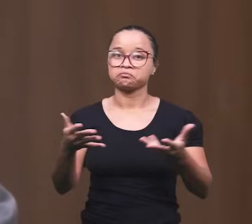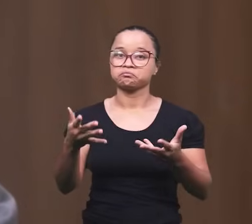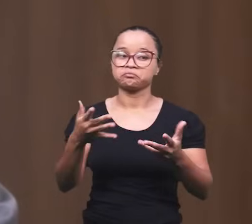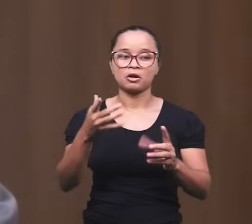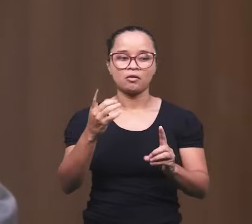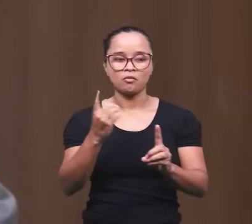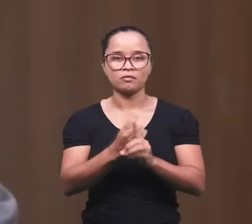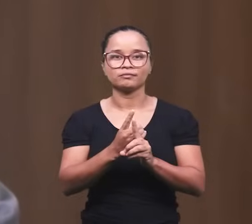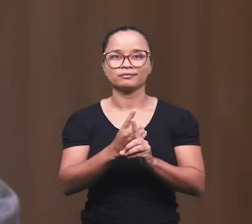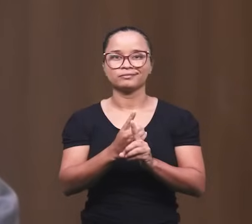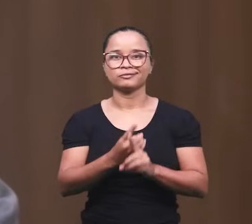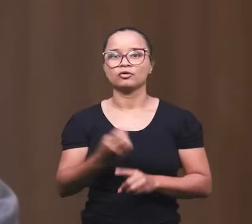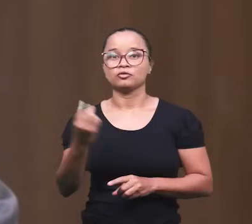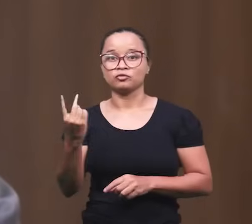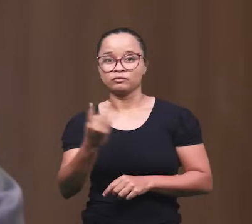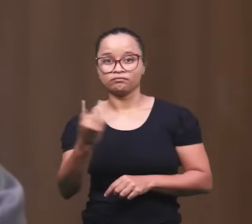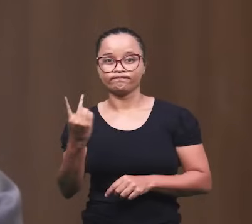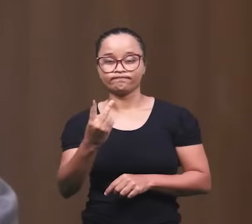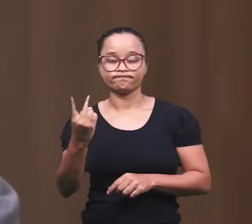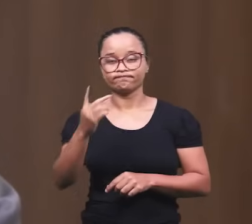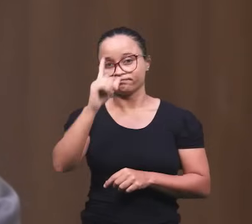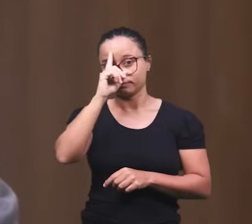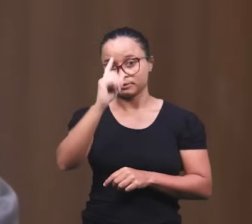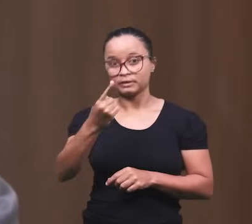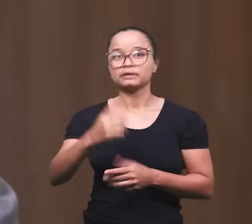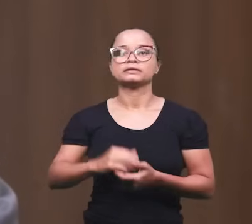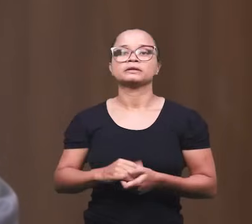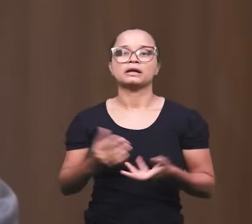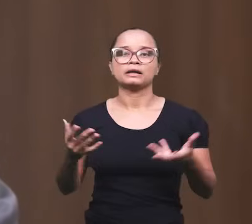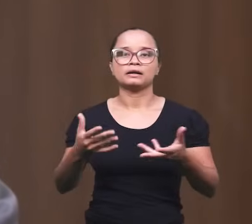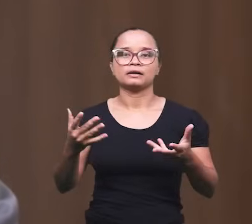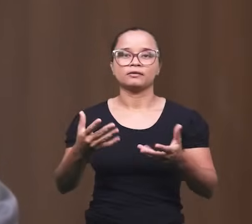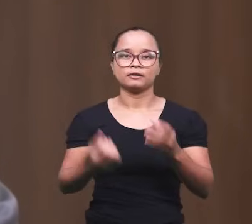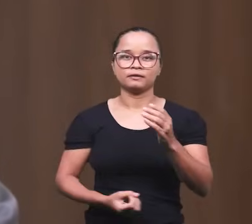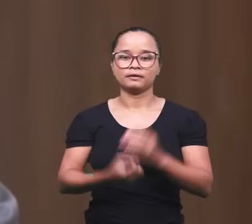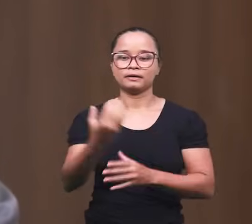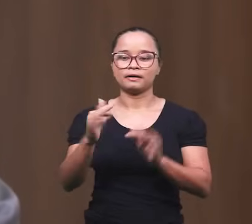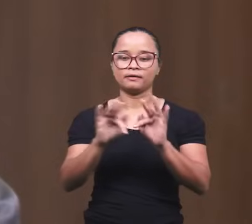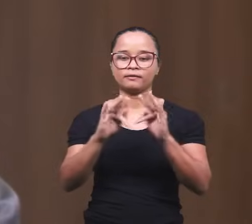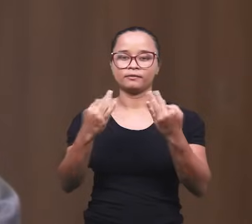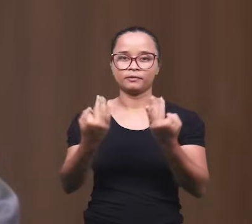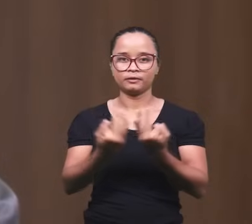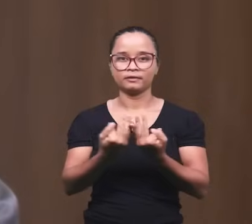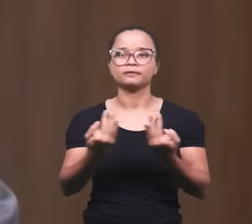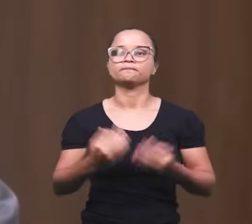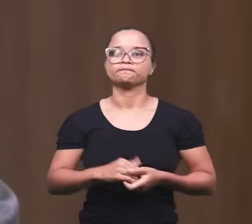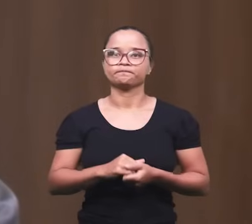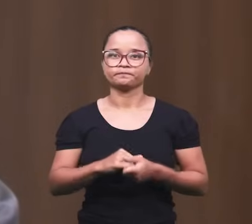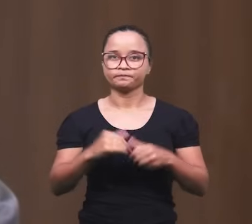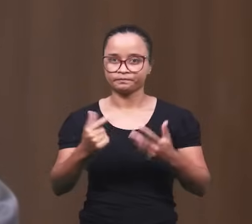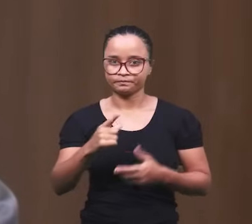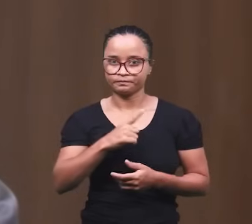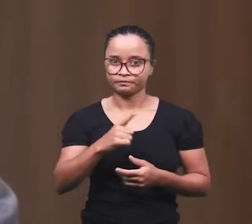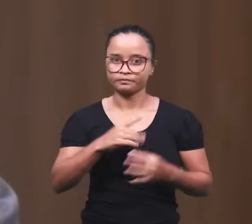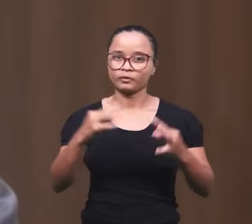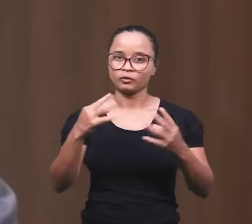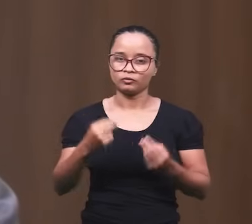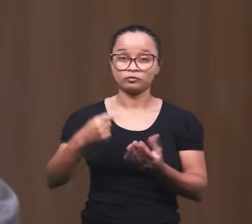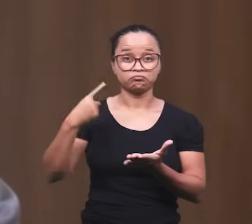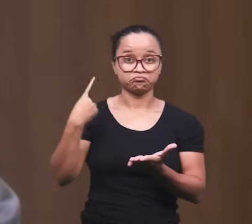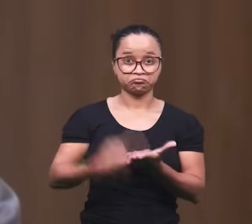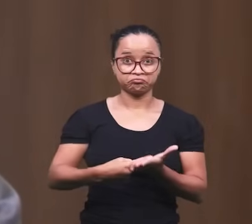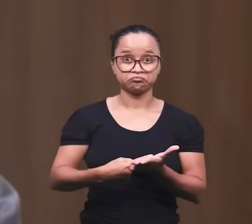esse encontro né do do casal com a ideia de se formar a família existe ali todo um